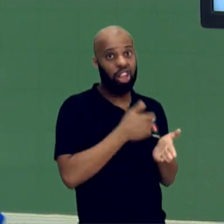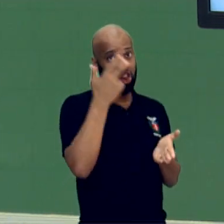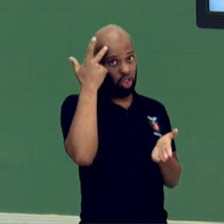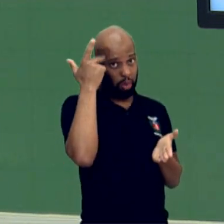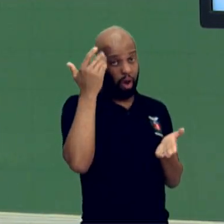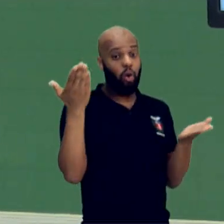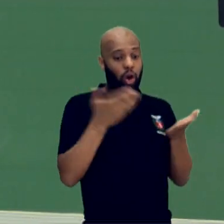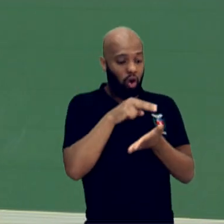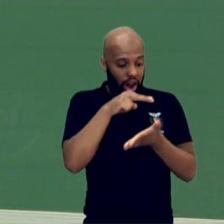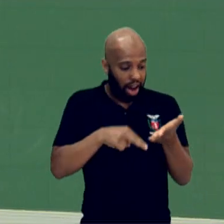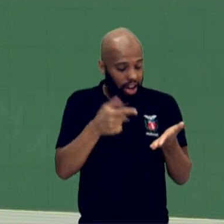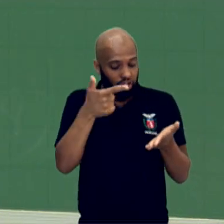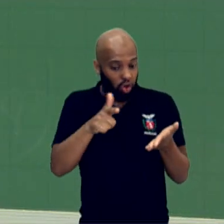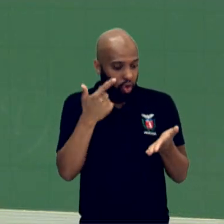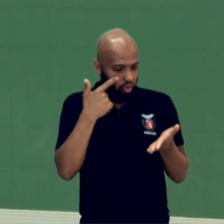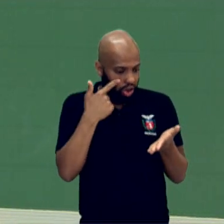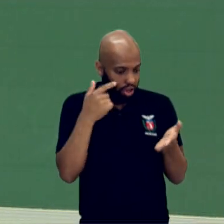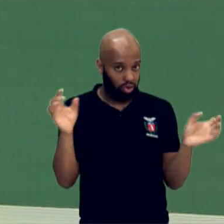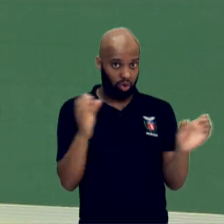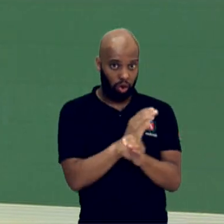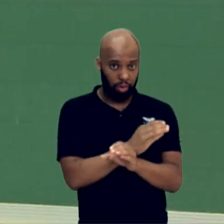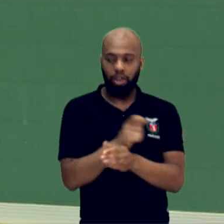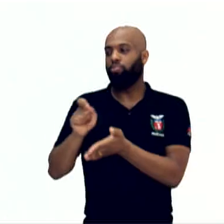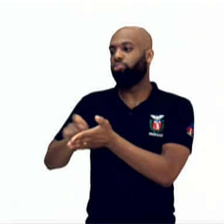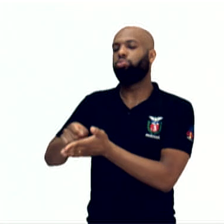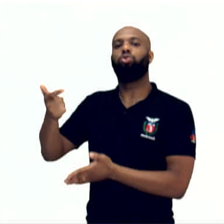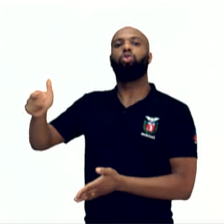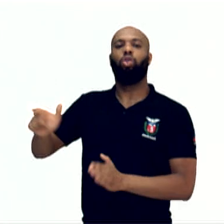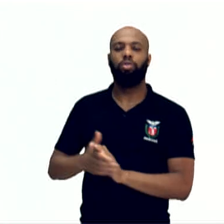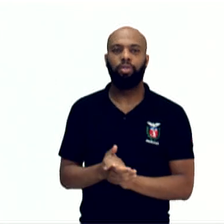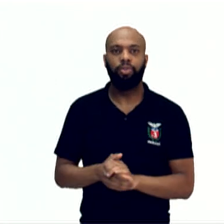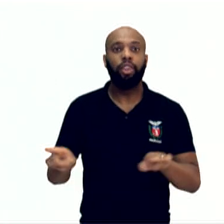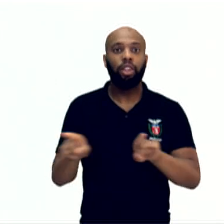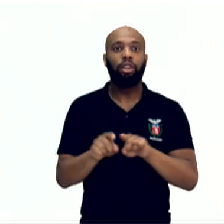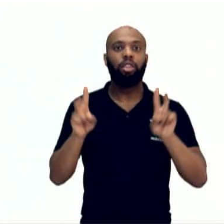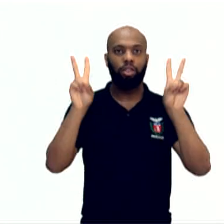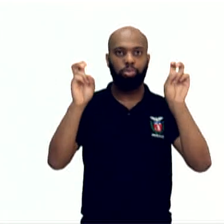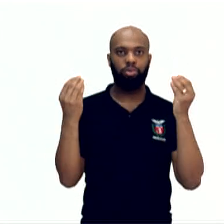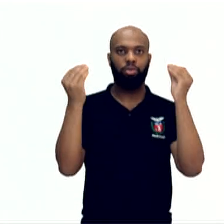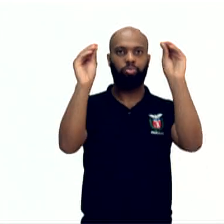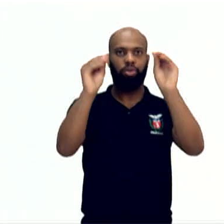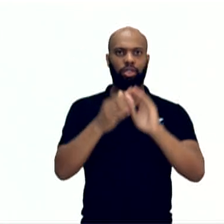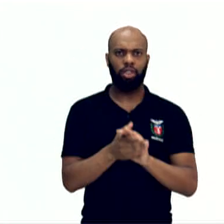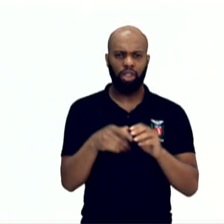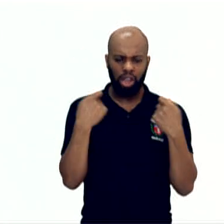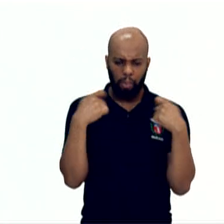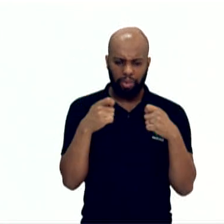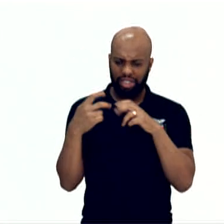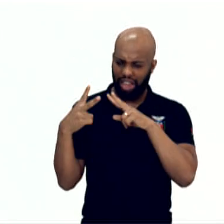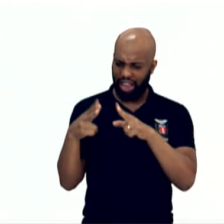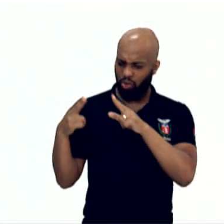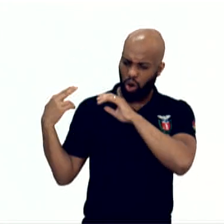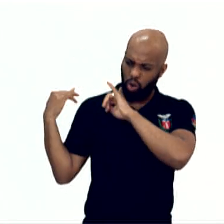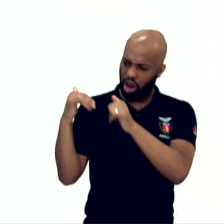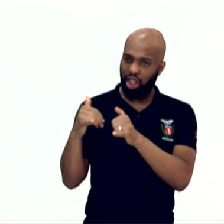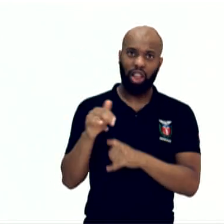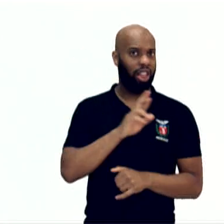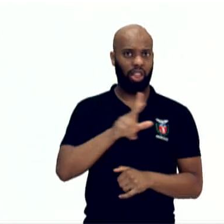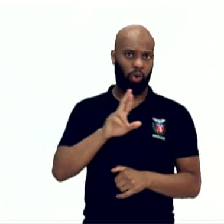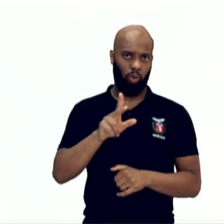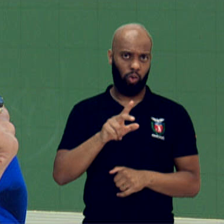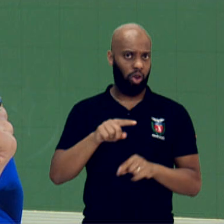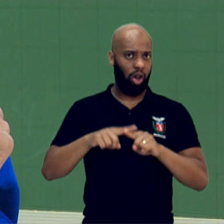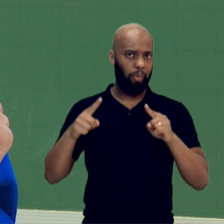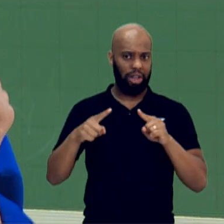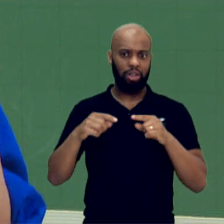novamente, organizar, ver se não falta nada. E vou escolher um título. Precisa ser o mesmo da lenda? Não. Mas pode ser um nada a ver?